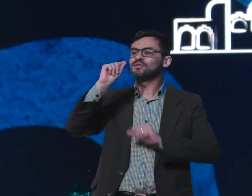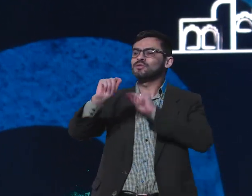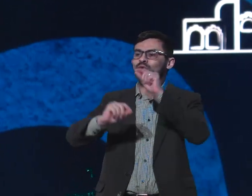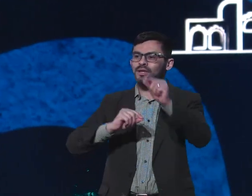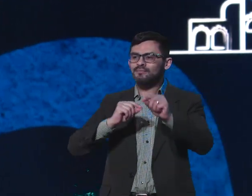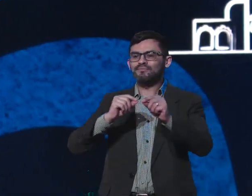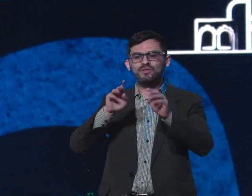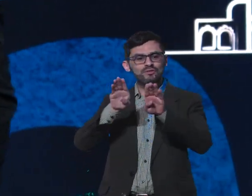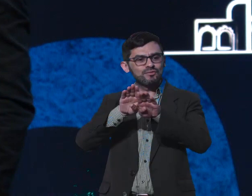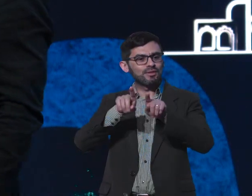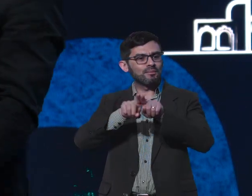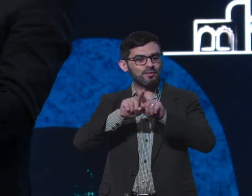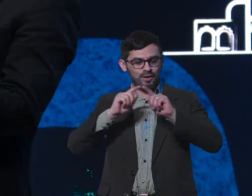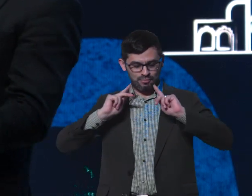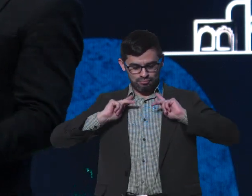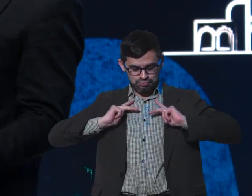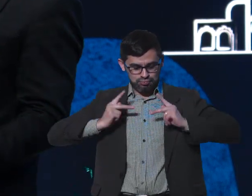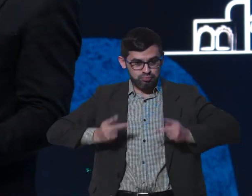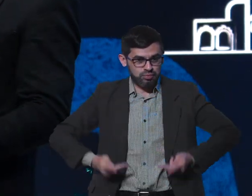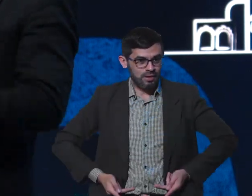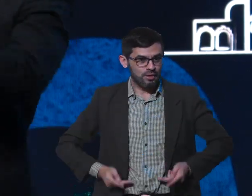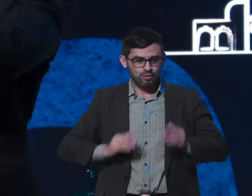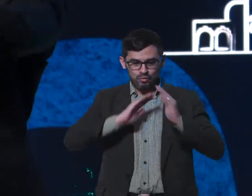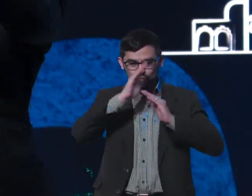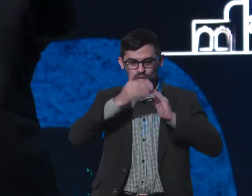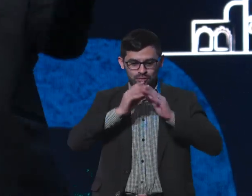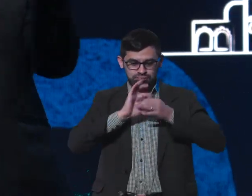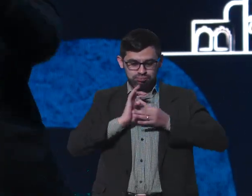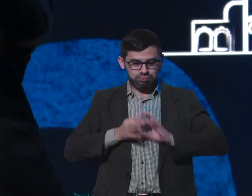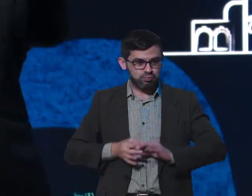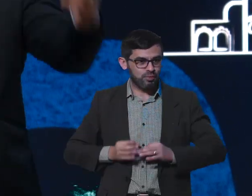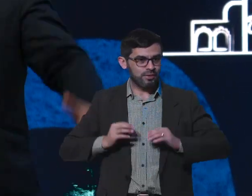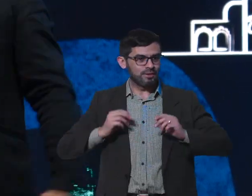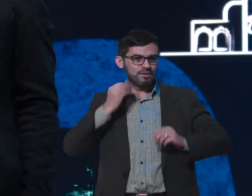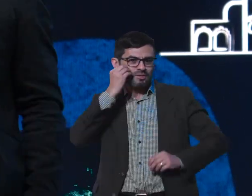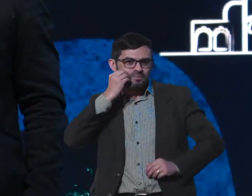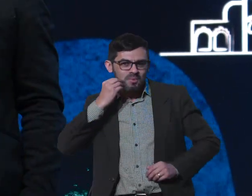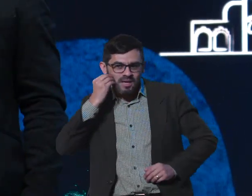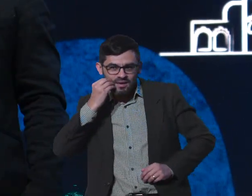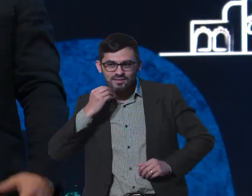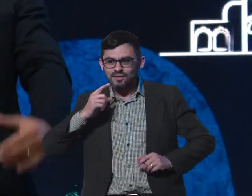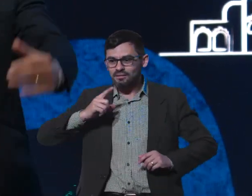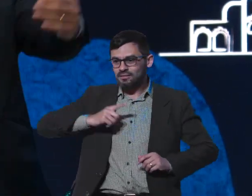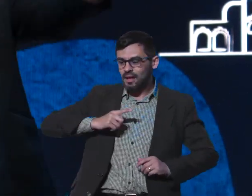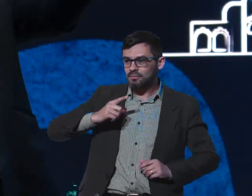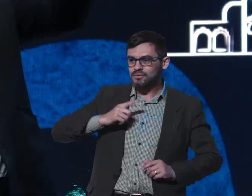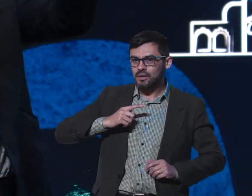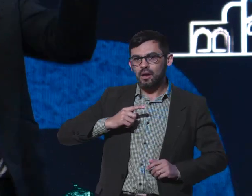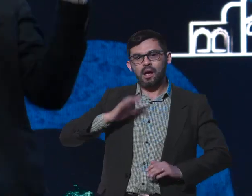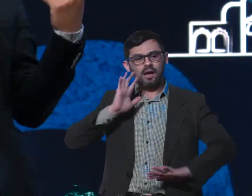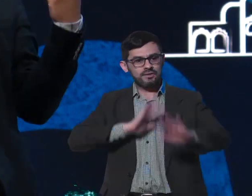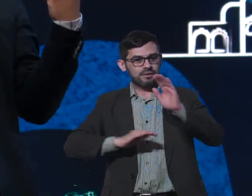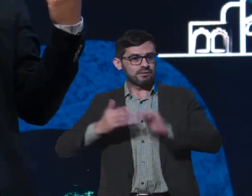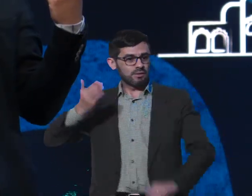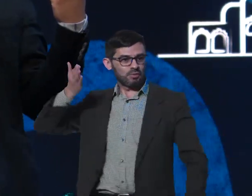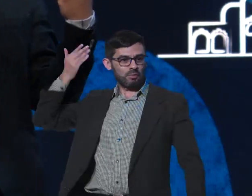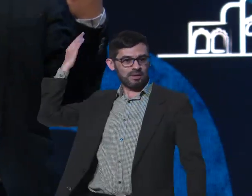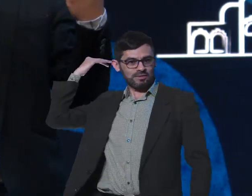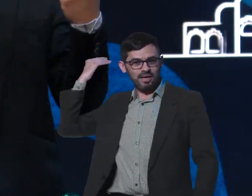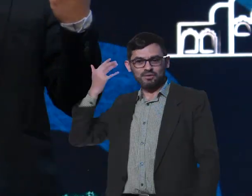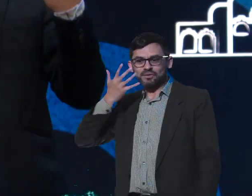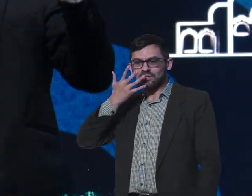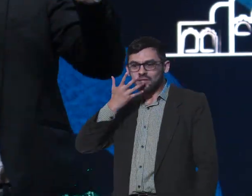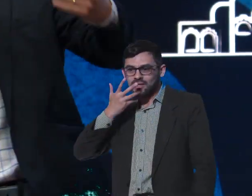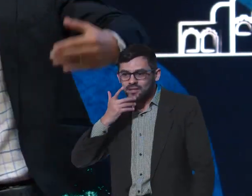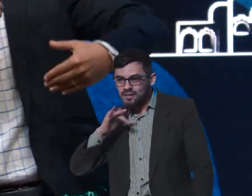compõem o ser humano. Tudo que nós somos é um monte de experiência que nós trazemos lá da nossa infância e